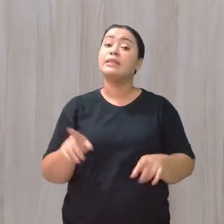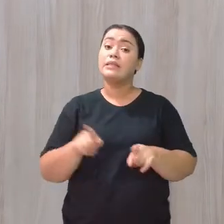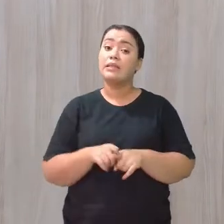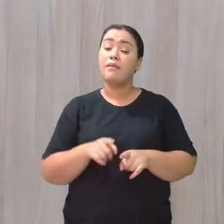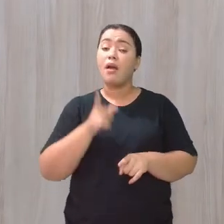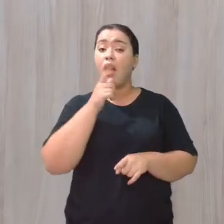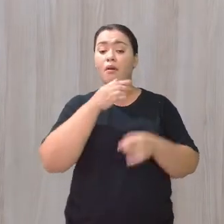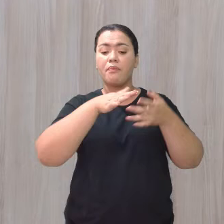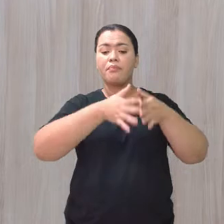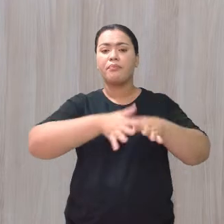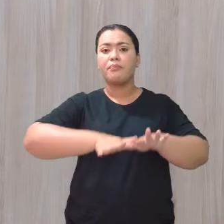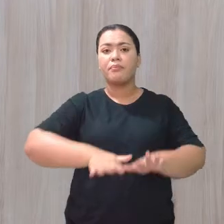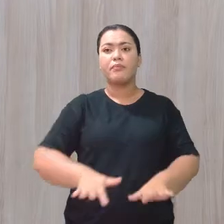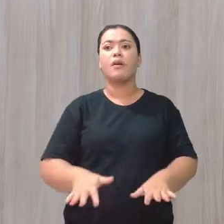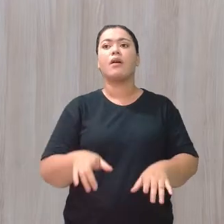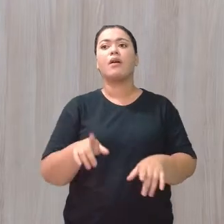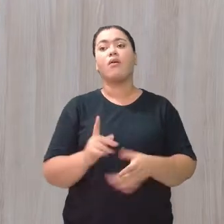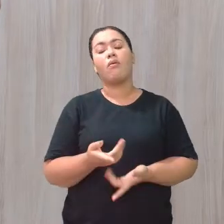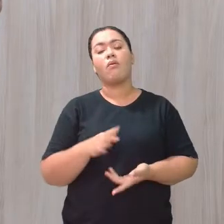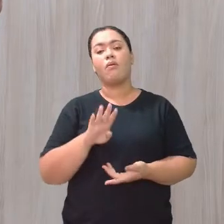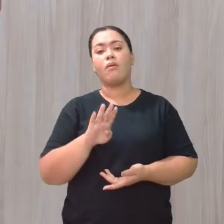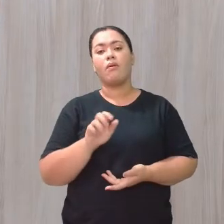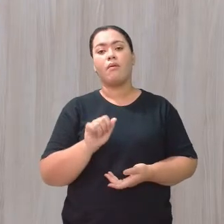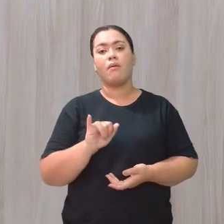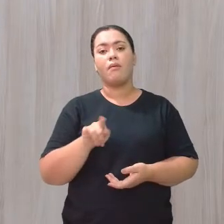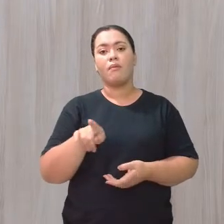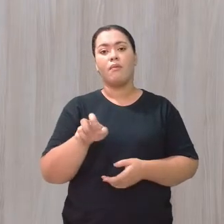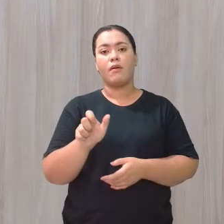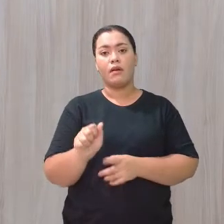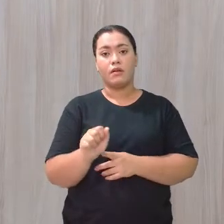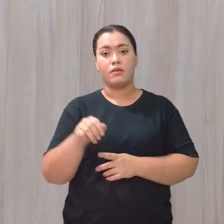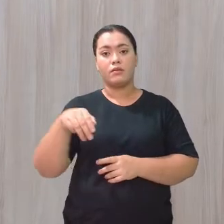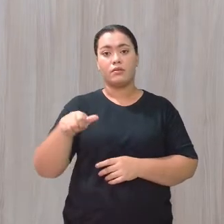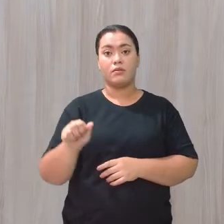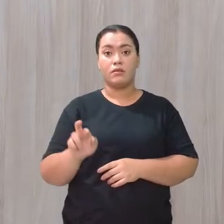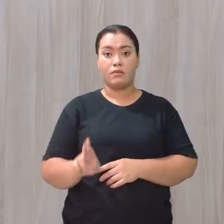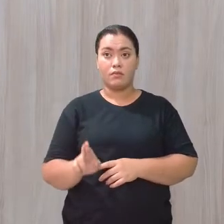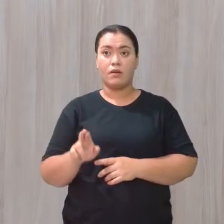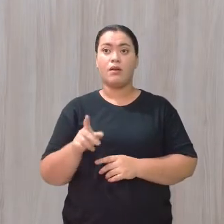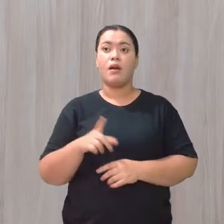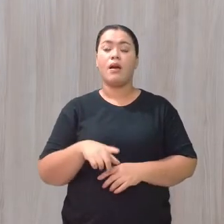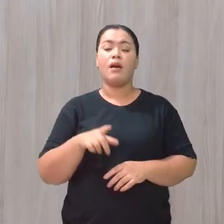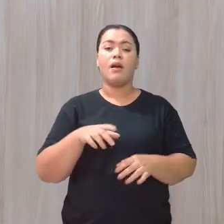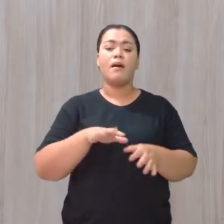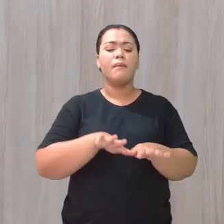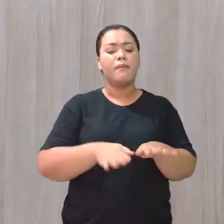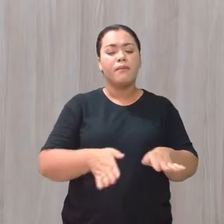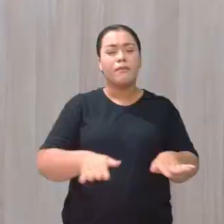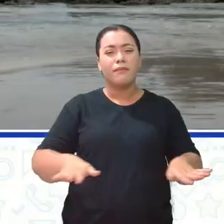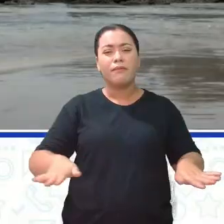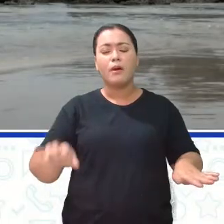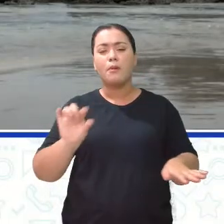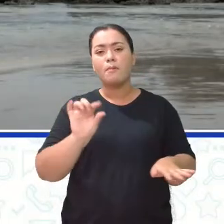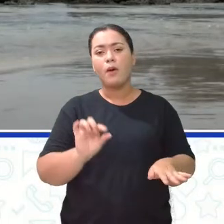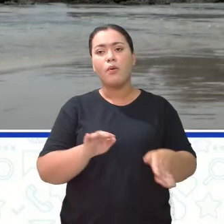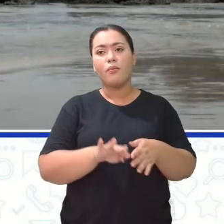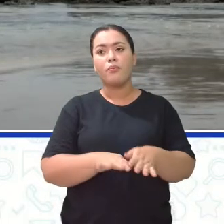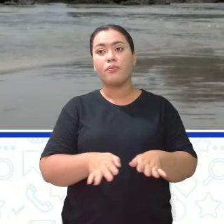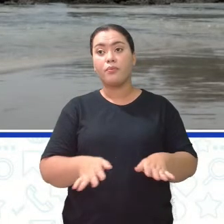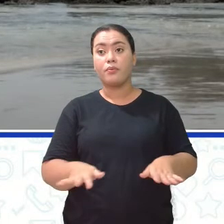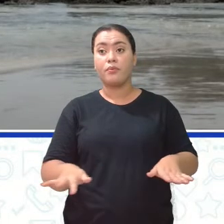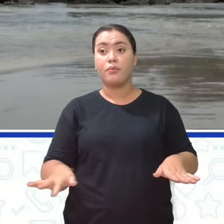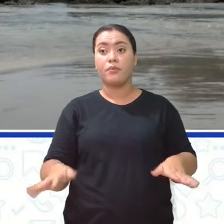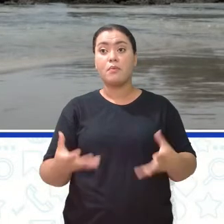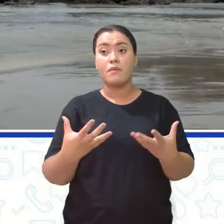maré baixa ou baixa-mar. É outro tipo de a maré quando ela está bem baixinha e o